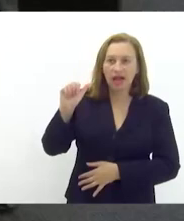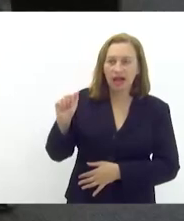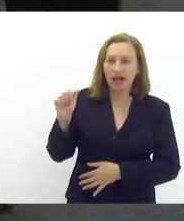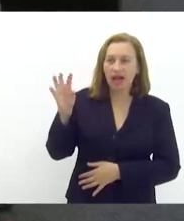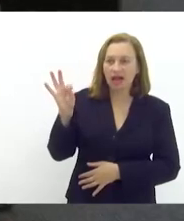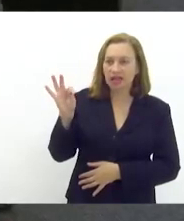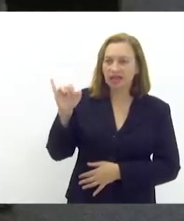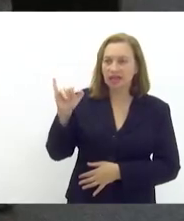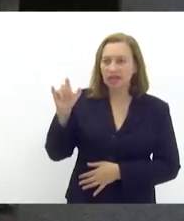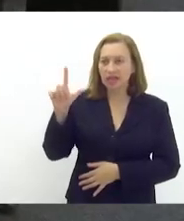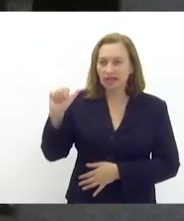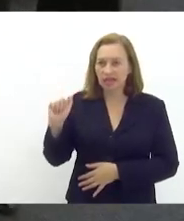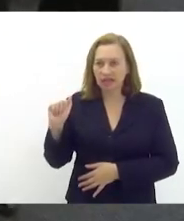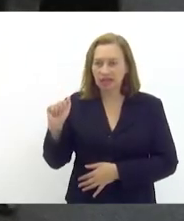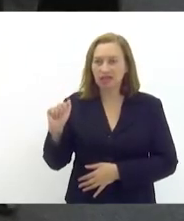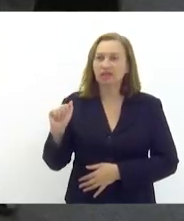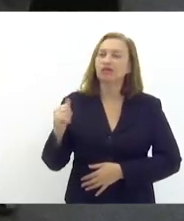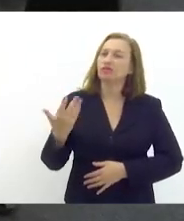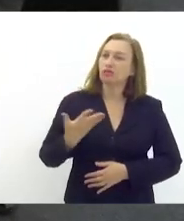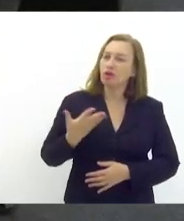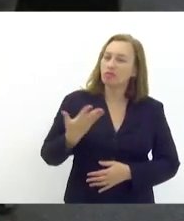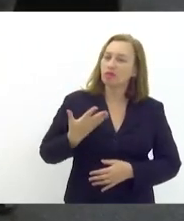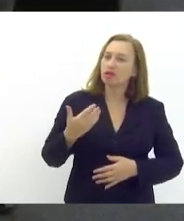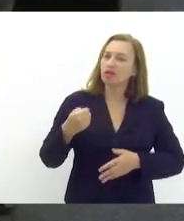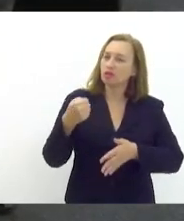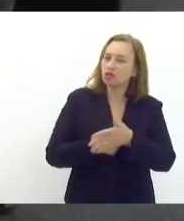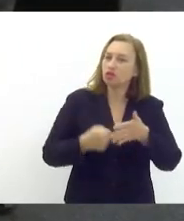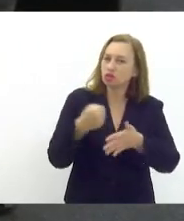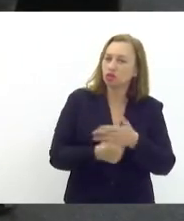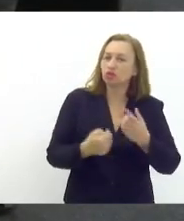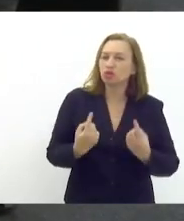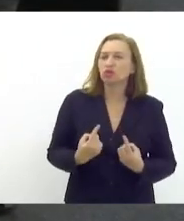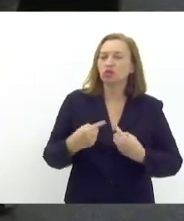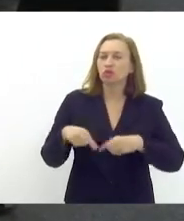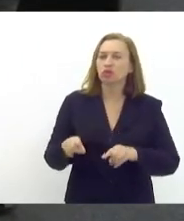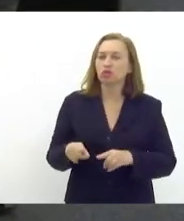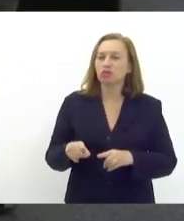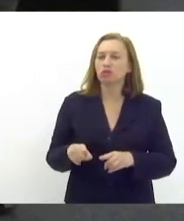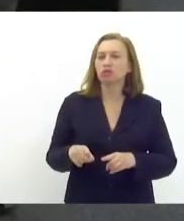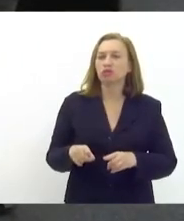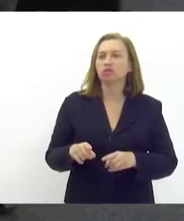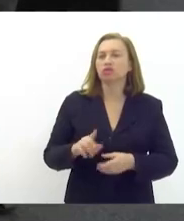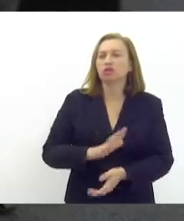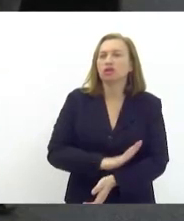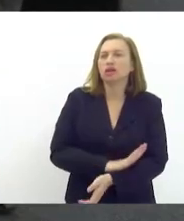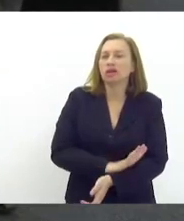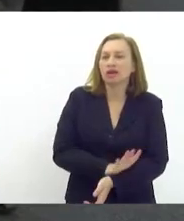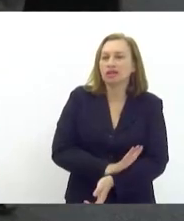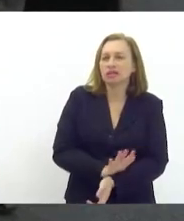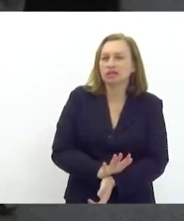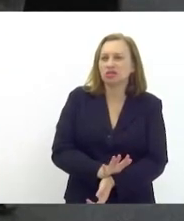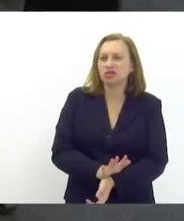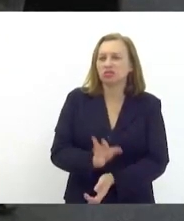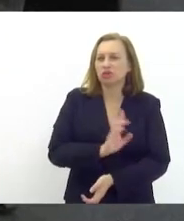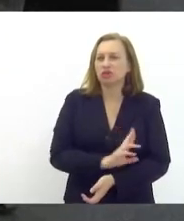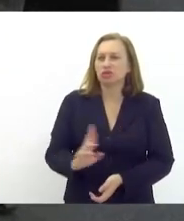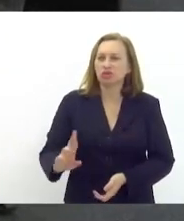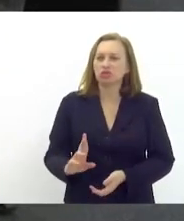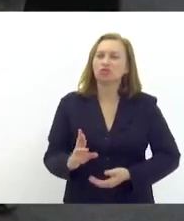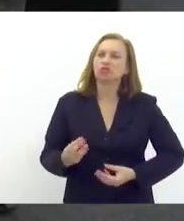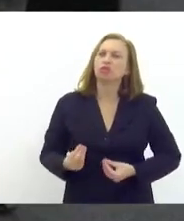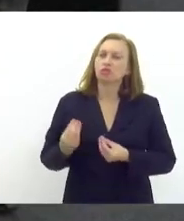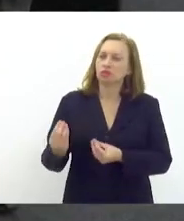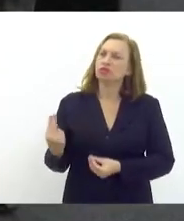e um lutador aí para a superação do racismo religioso em especial da intolerância religiosa então concedo